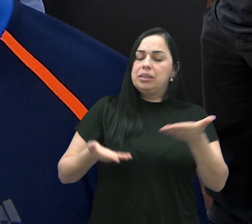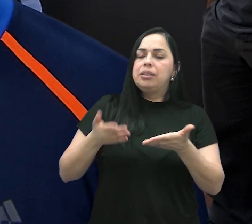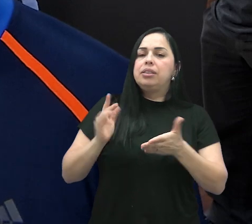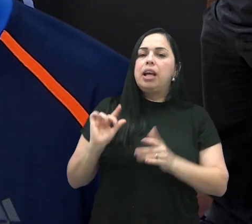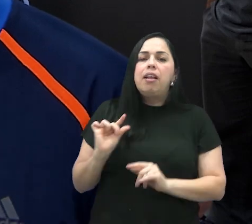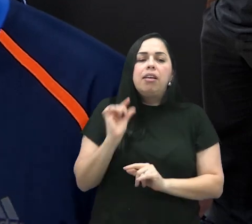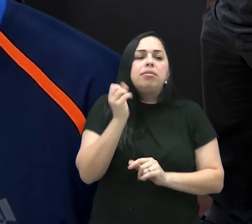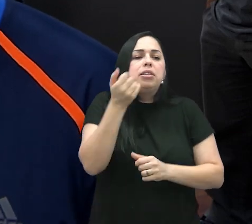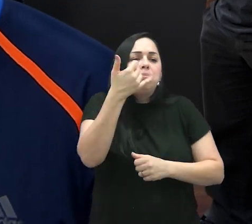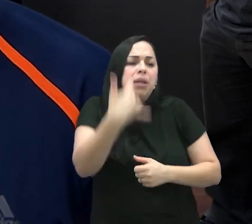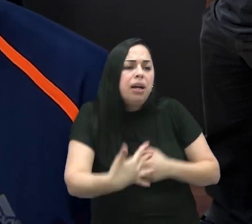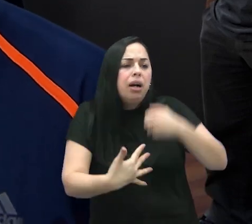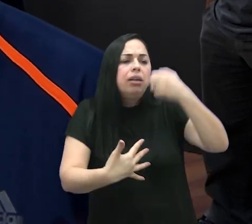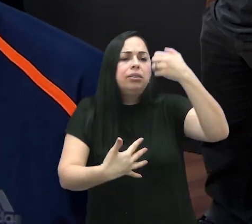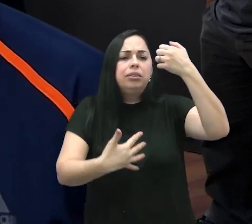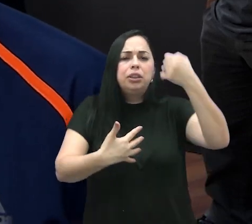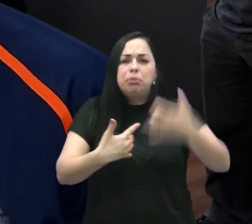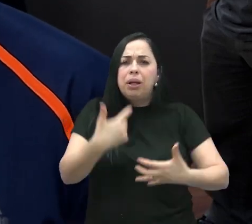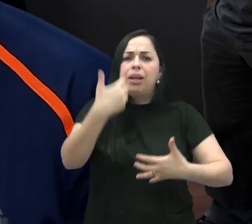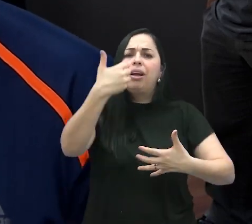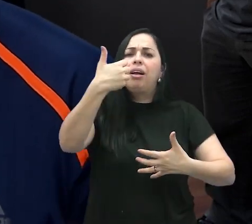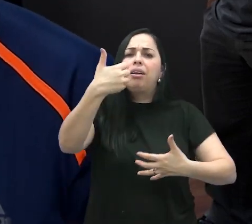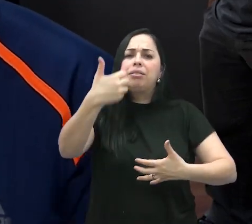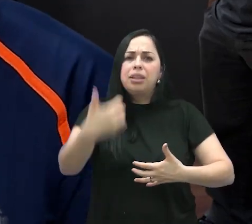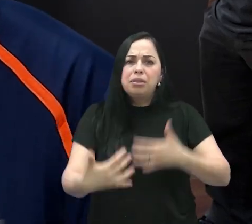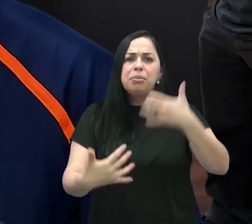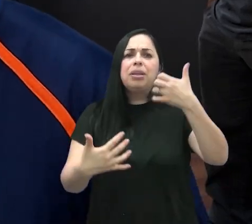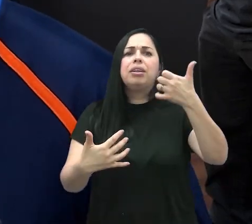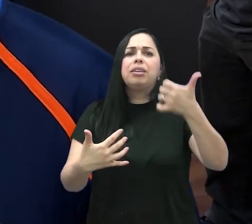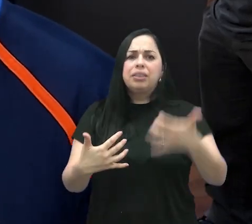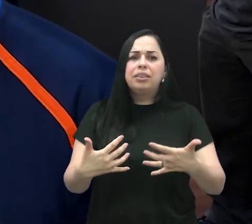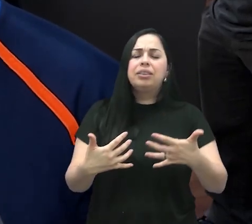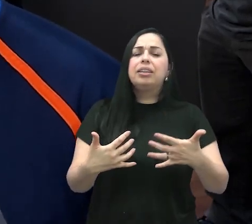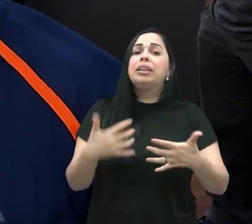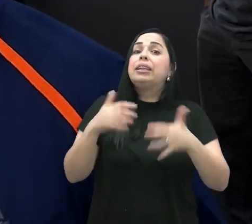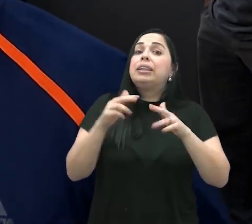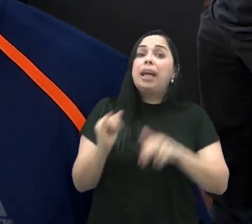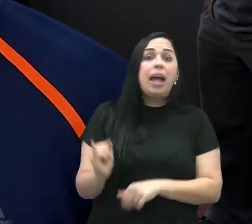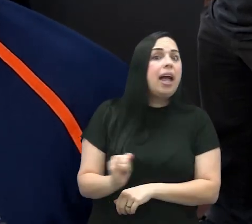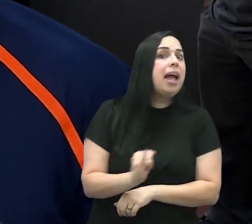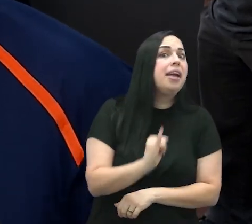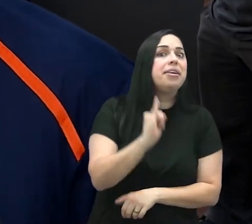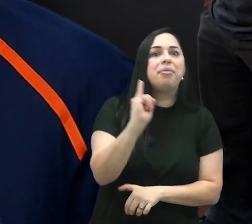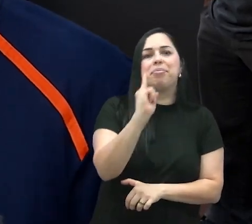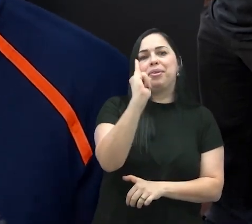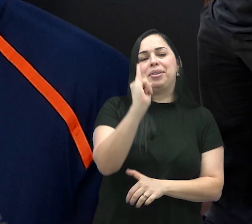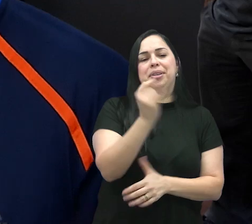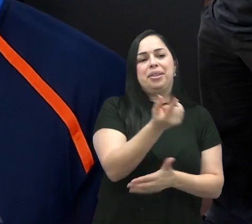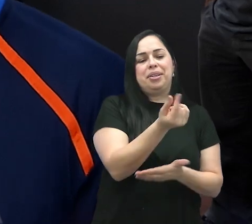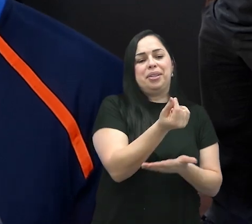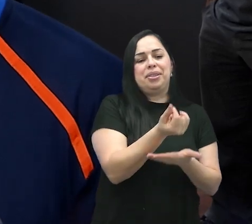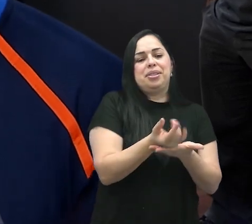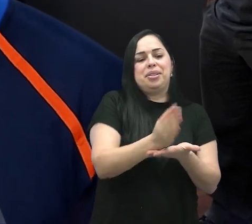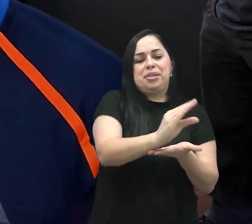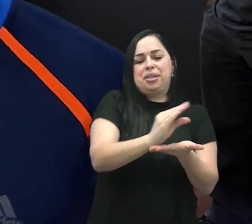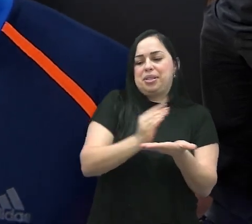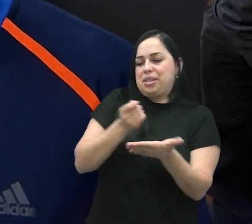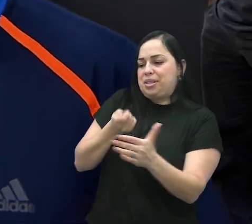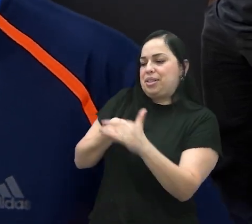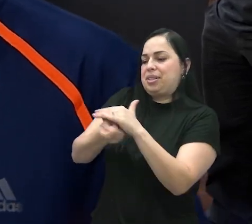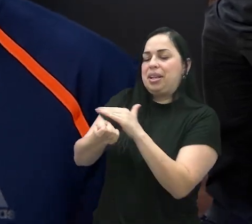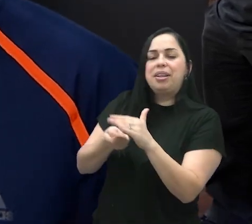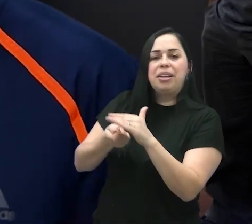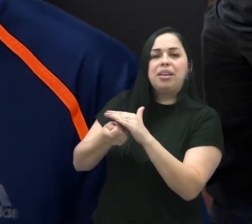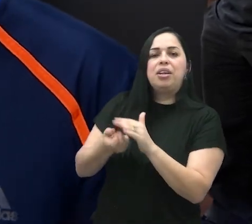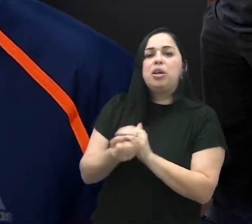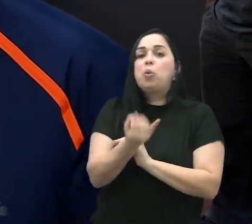quem sabe devagarzinho, falando ali onde ele atua, a importância desse dinheiro ficar em São José dos Campos e